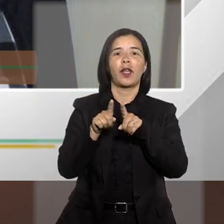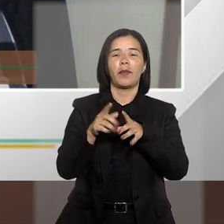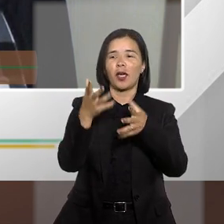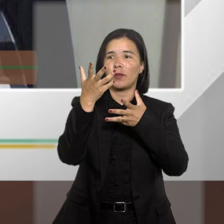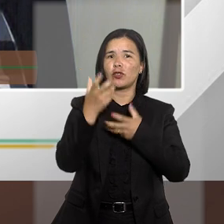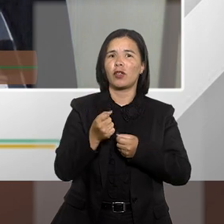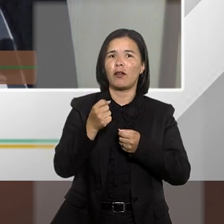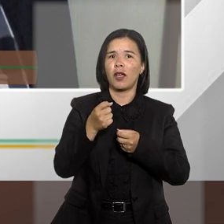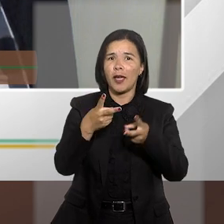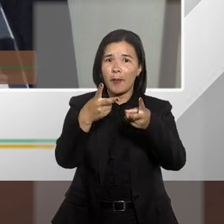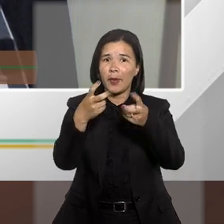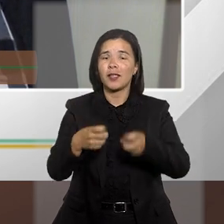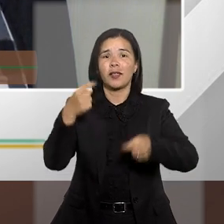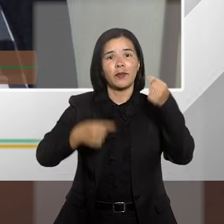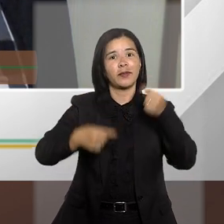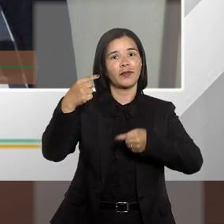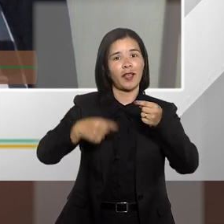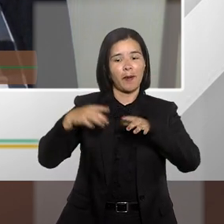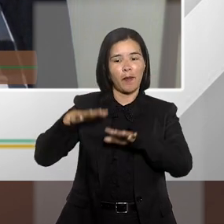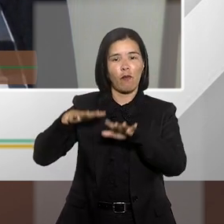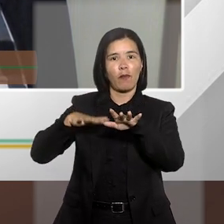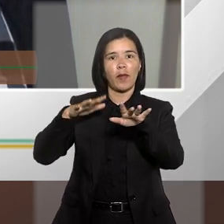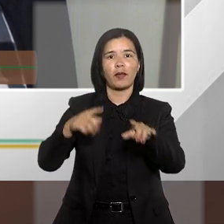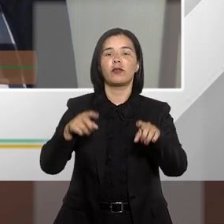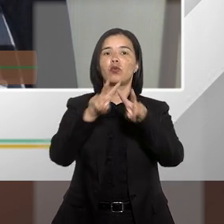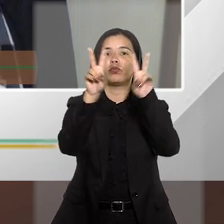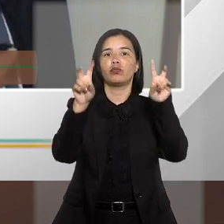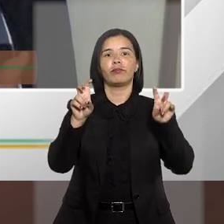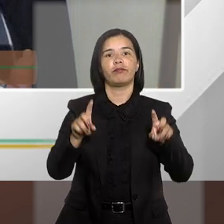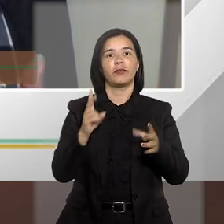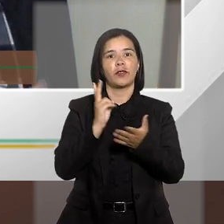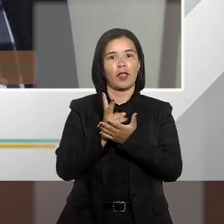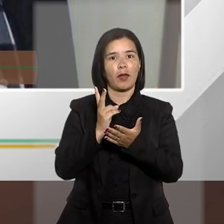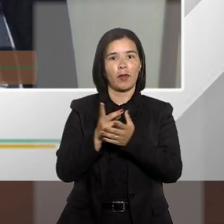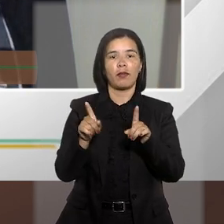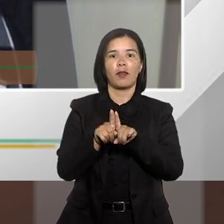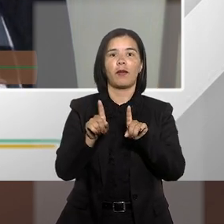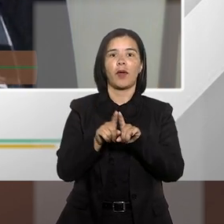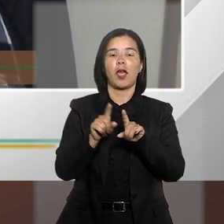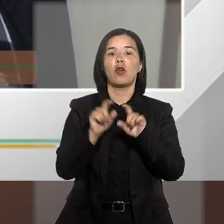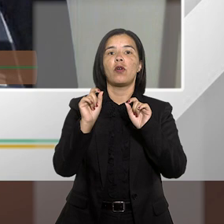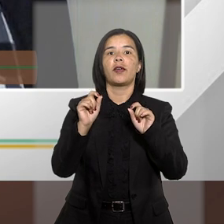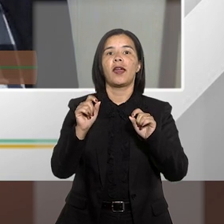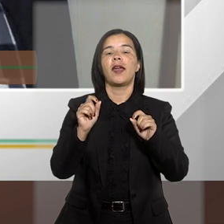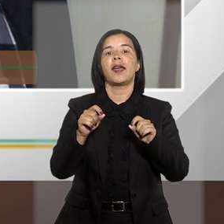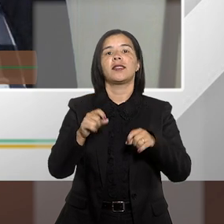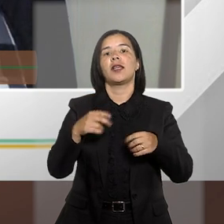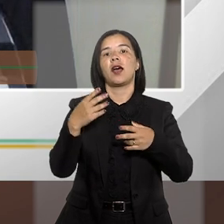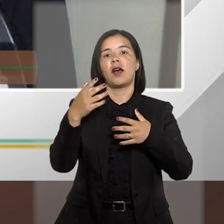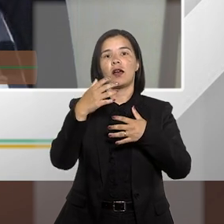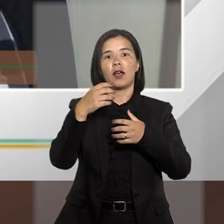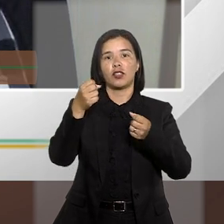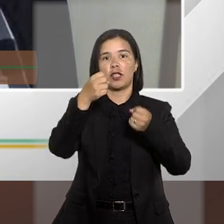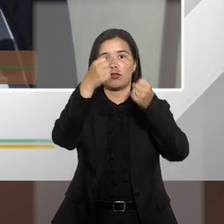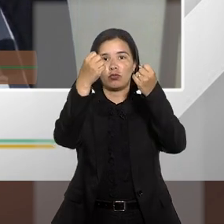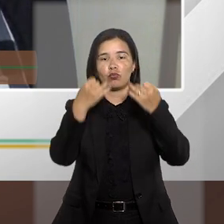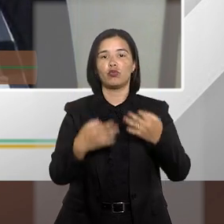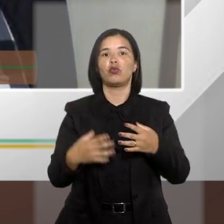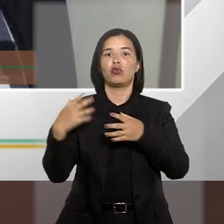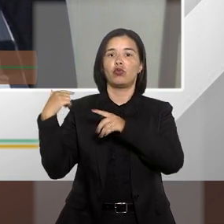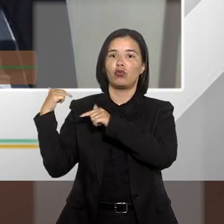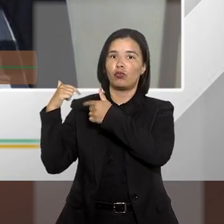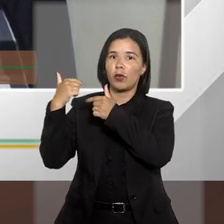e reconhece esse debate, o próprio movimento debate sobre esse tema, né? Sobre essa neutralidade de gênero, sobre essa desconstrução, sobre